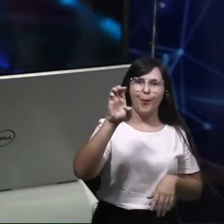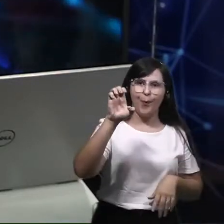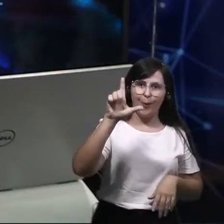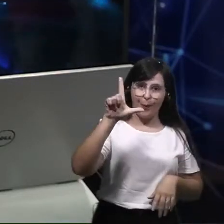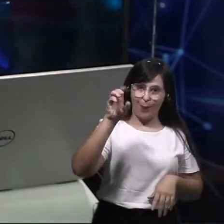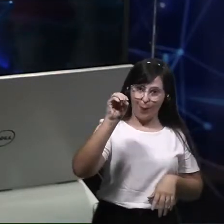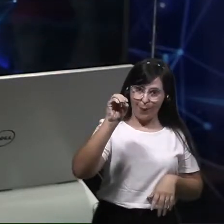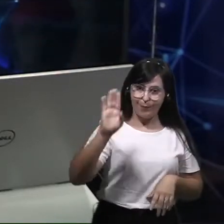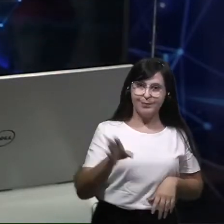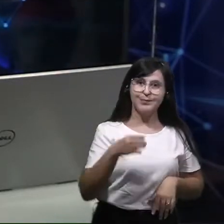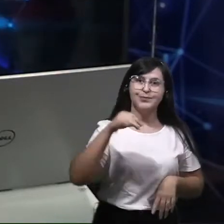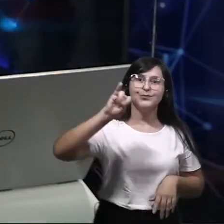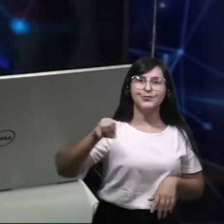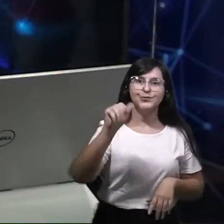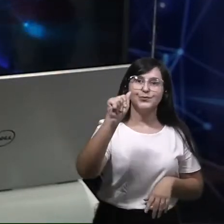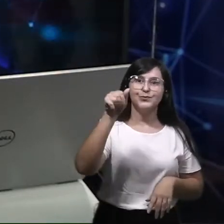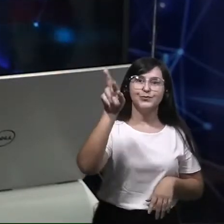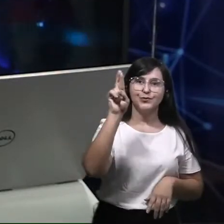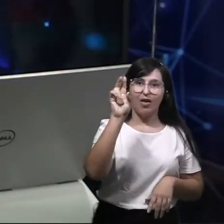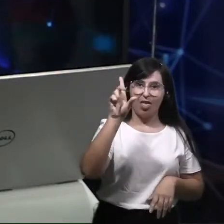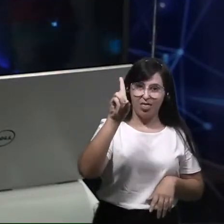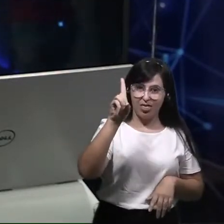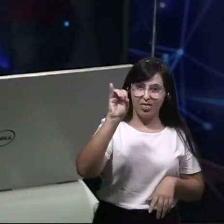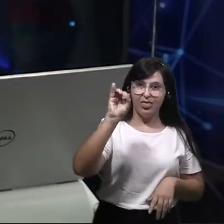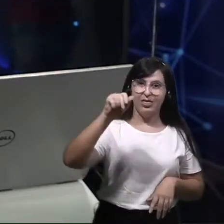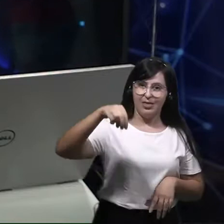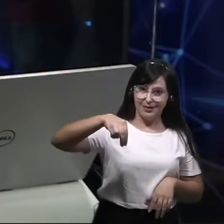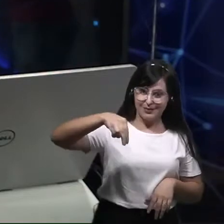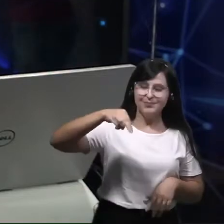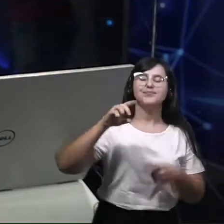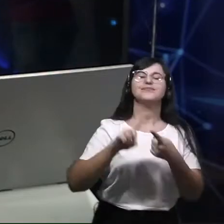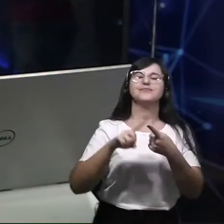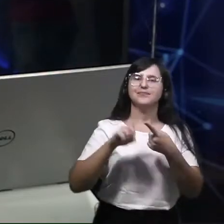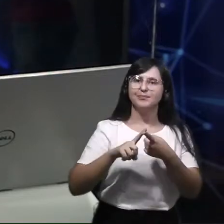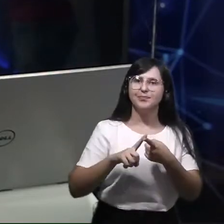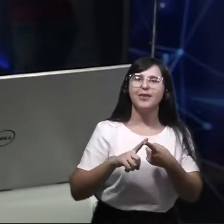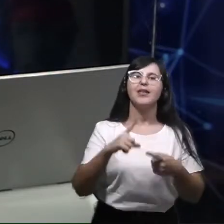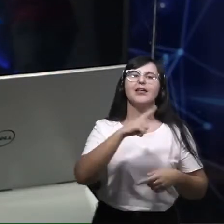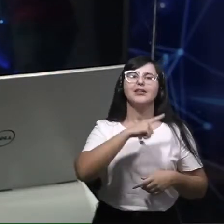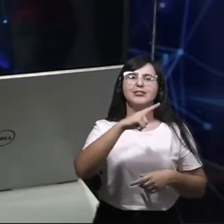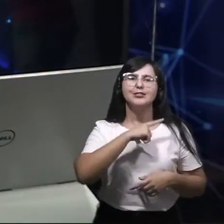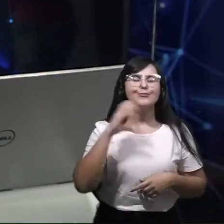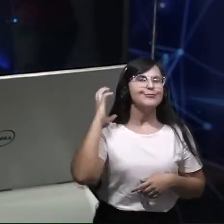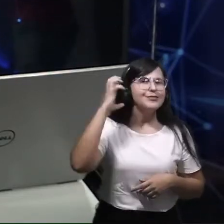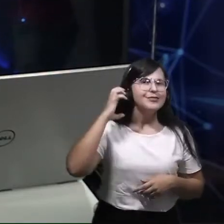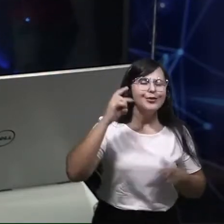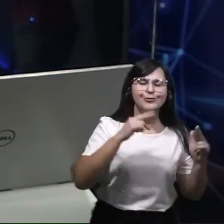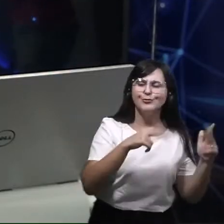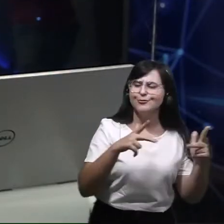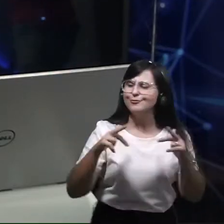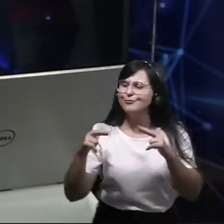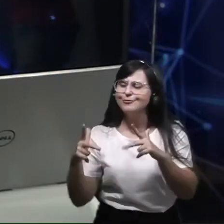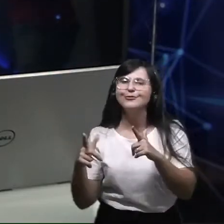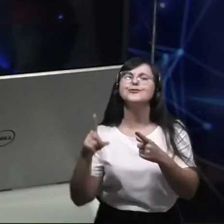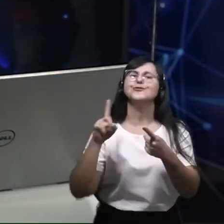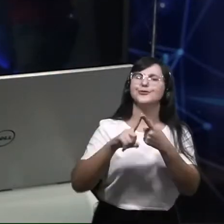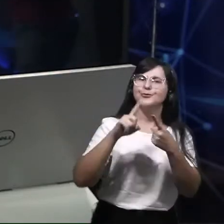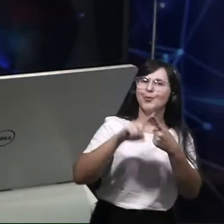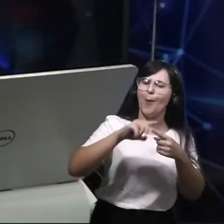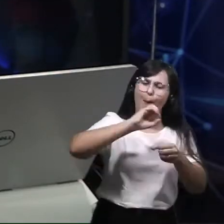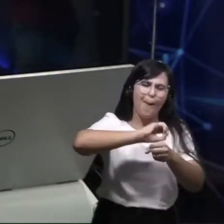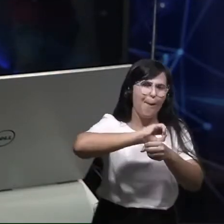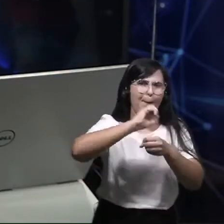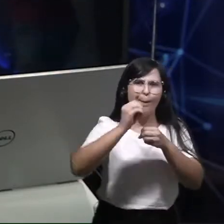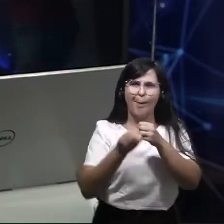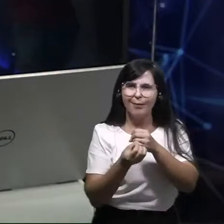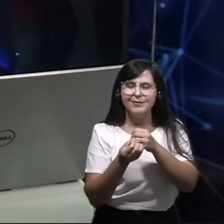Agreste em São Bento do Una, fanpage da Rádio Nova FM, pelo Estação Notícias de Brejo da Madre de Deus, transmitindo esse debate